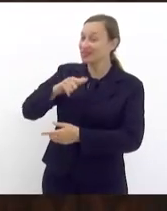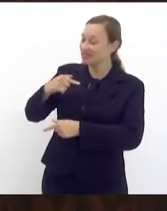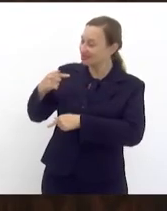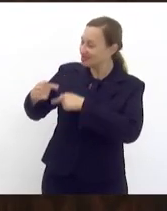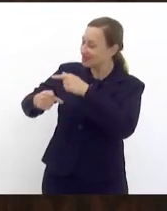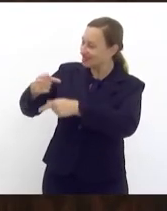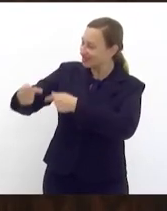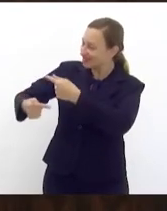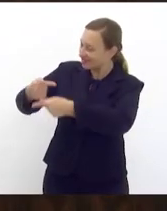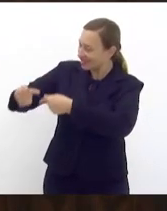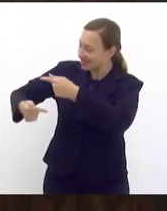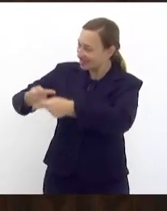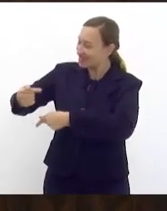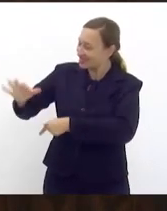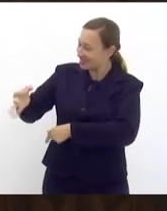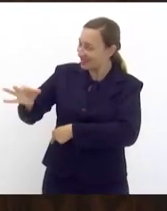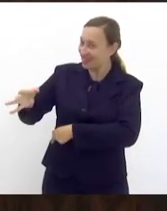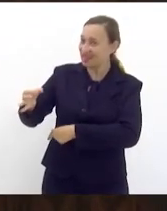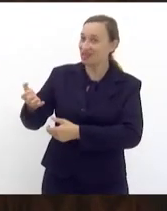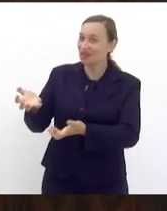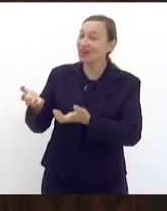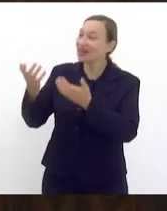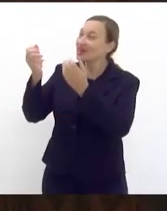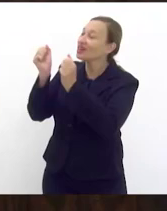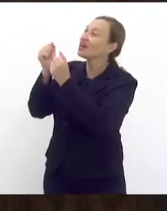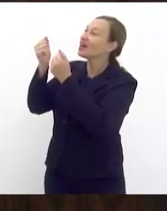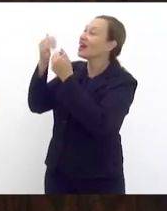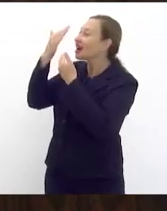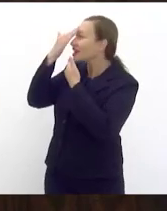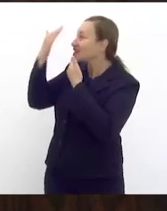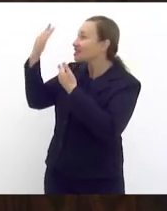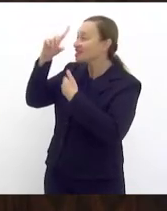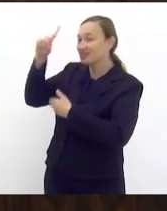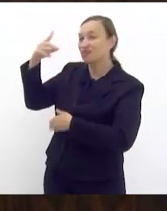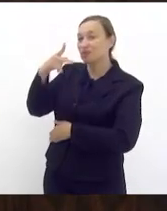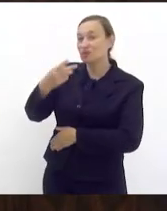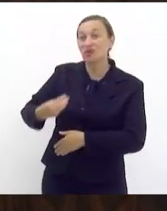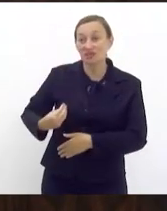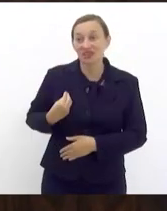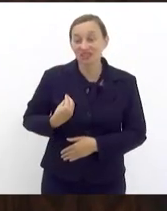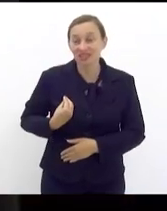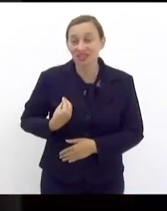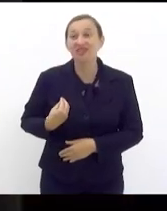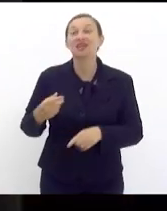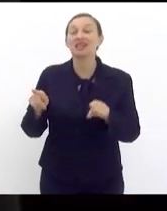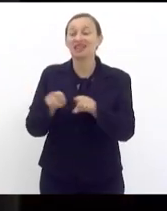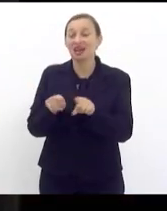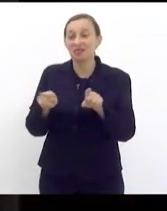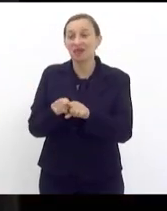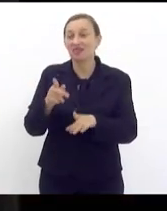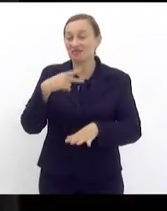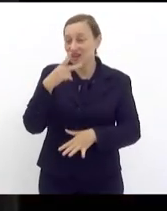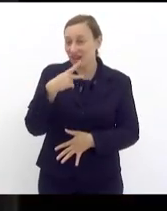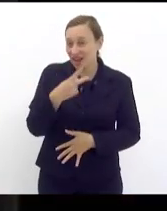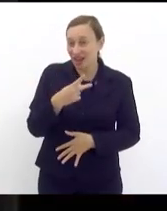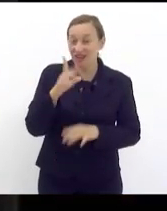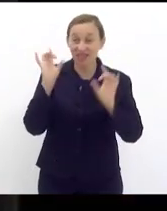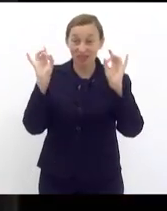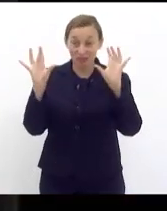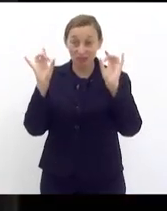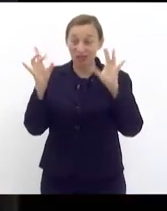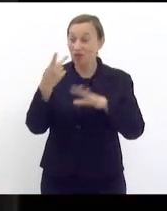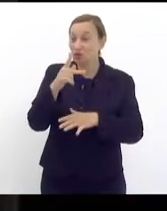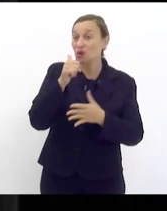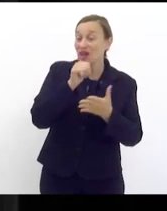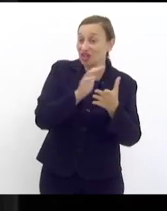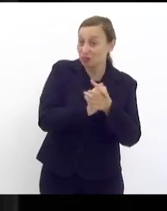Eu quero glorificar a Deus pela sua vida. Também quero destacar, de maneira muito especial, sua